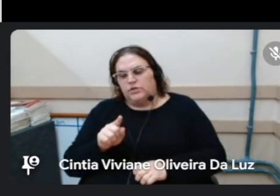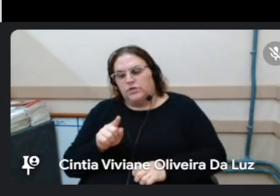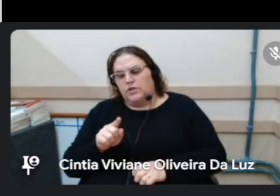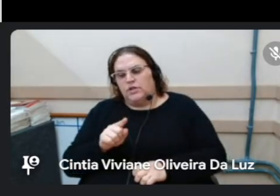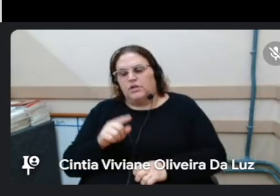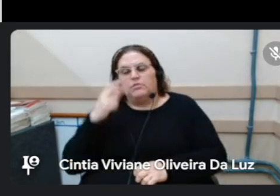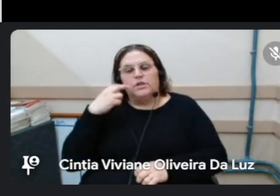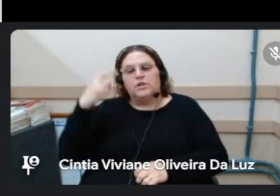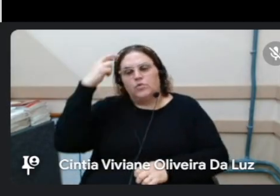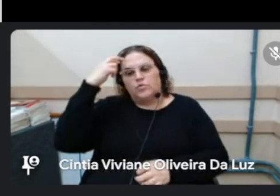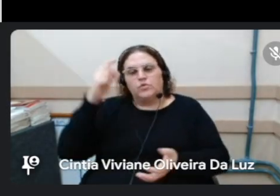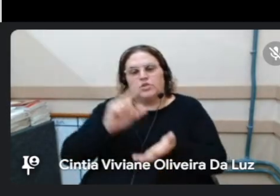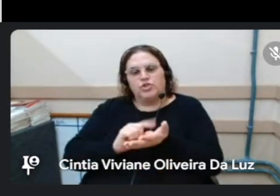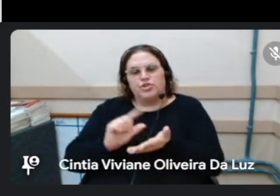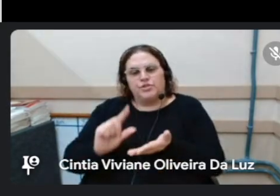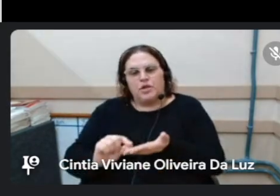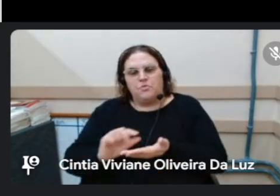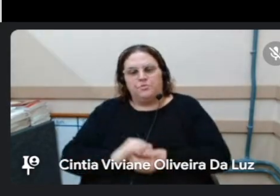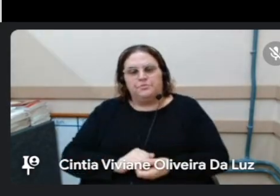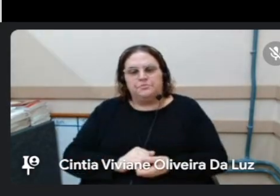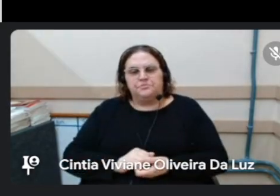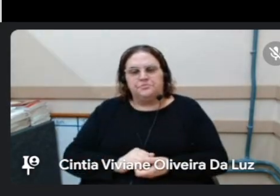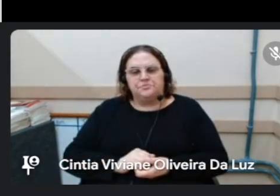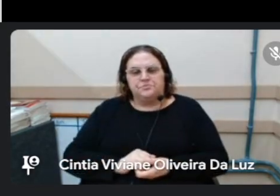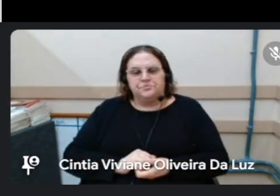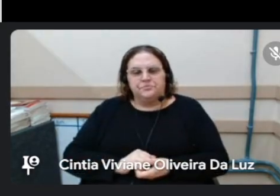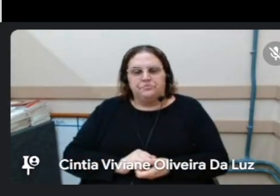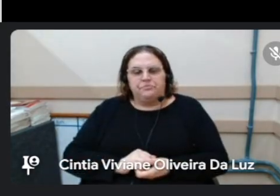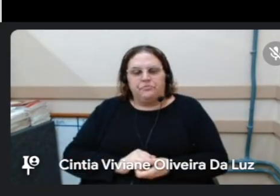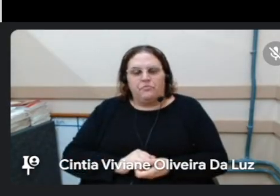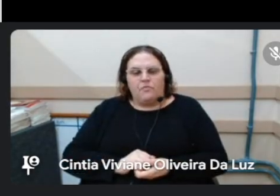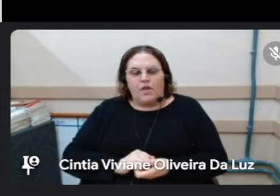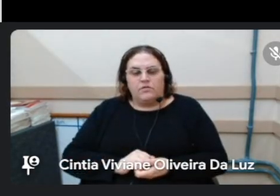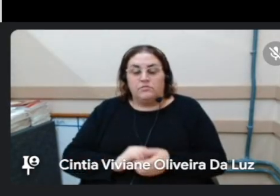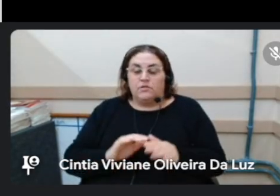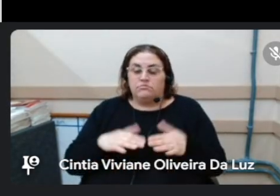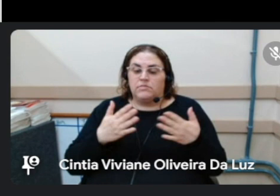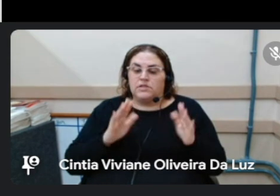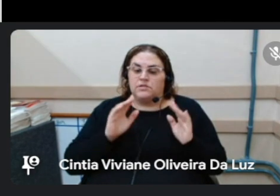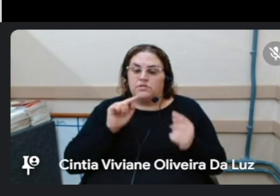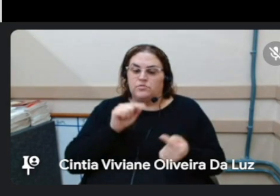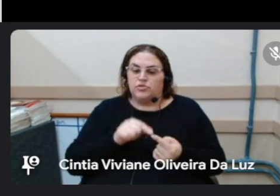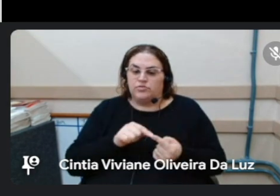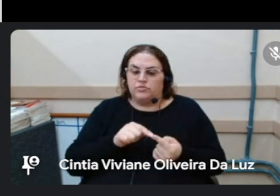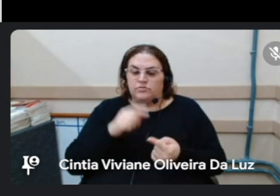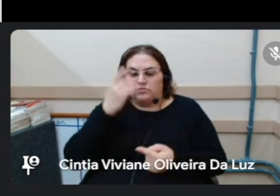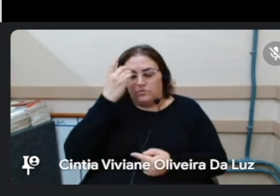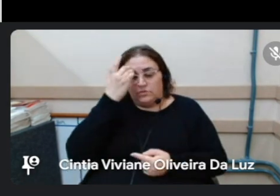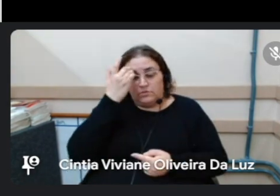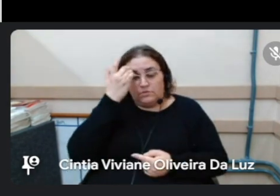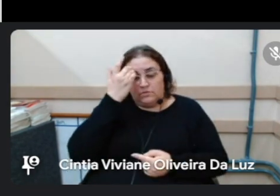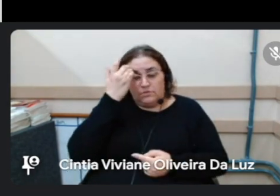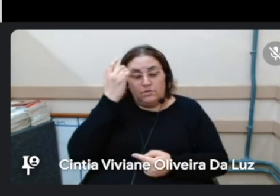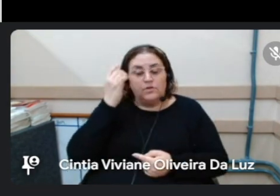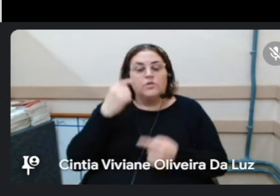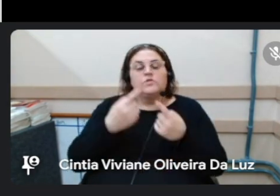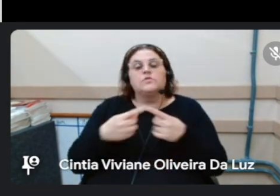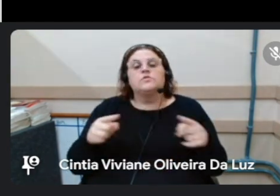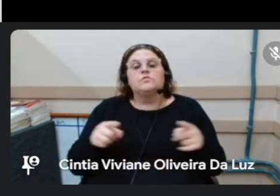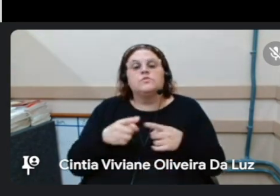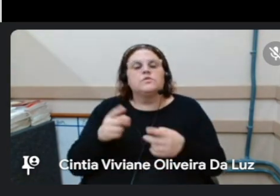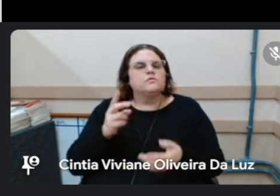né Eh nesse sentido os músicos são muito